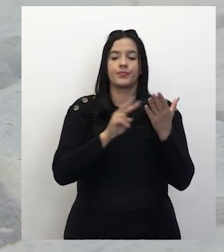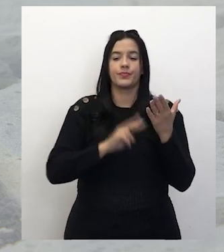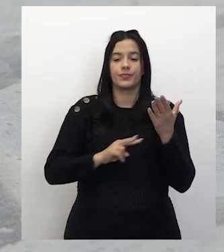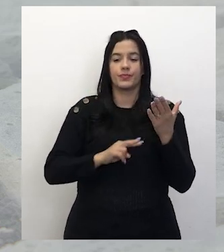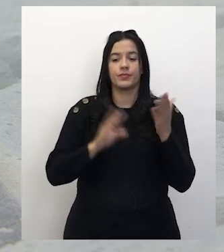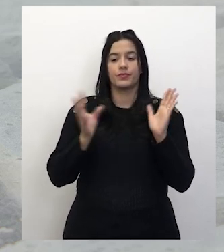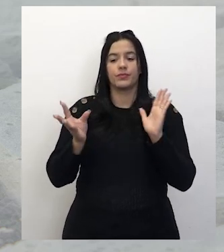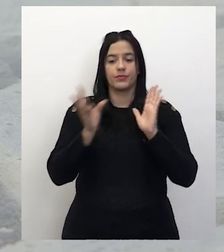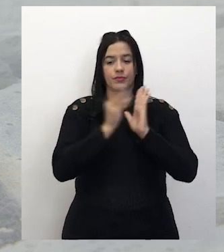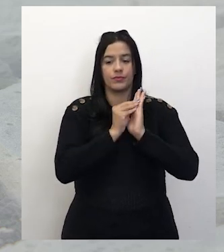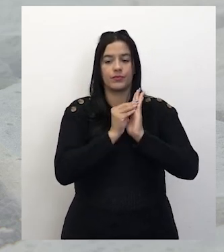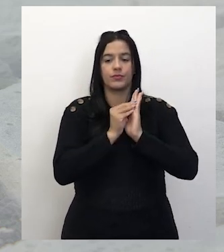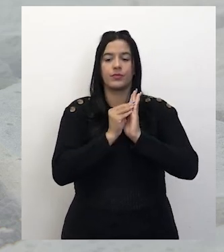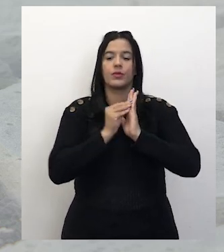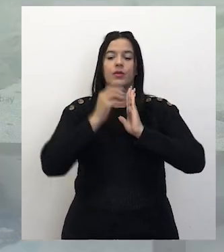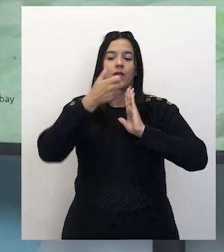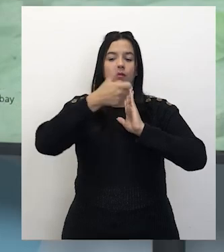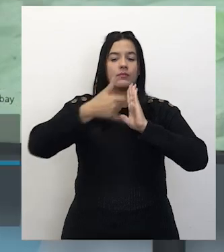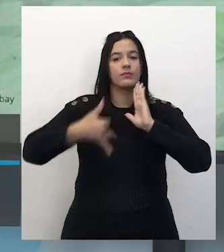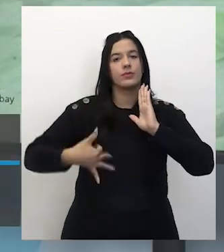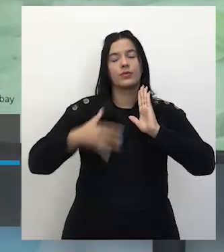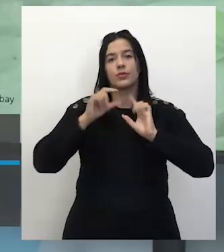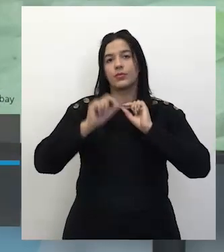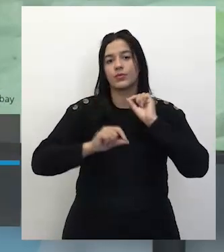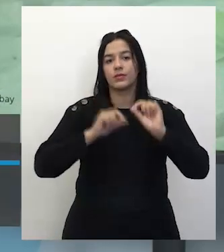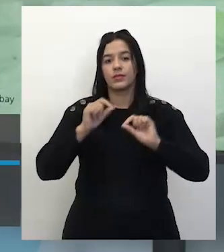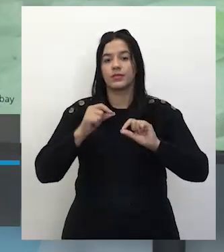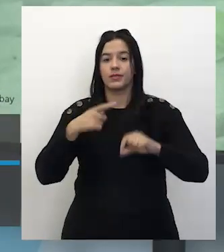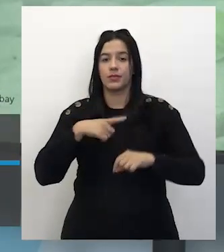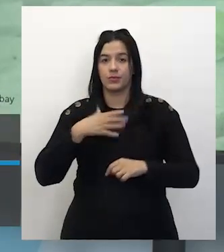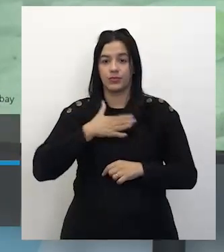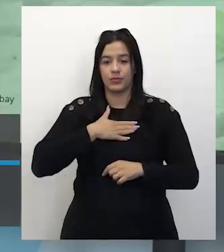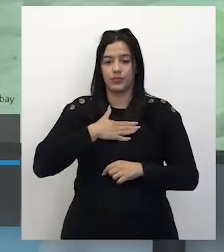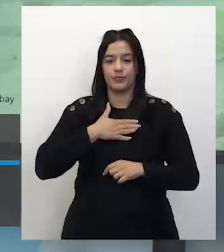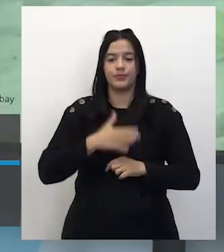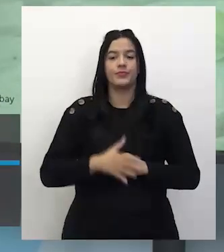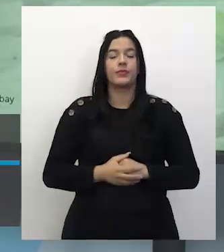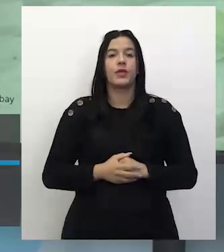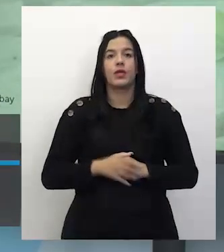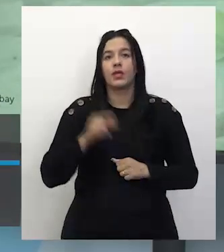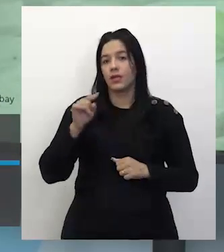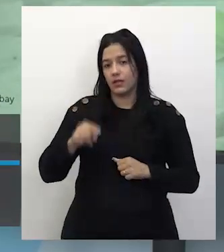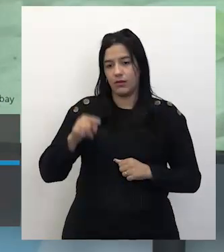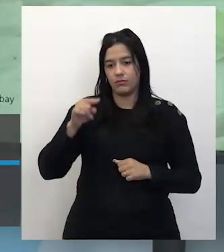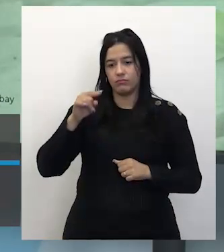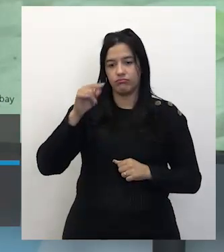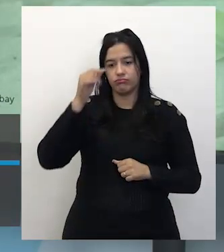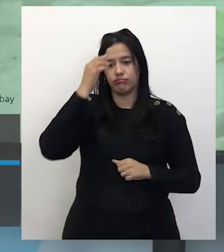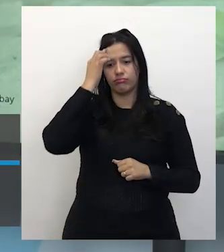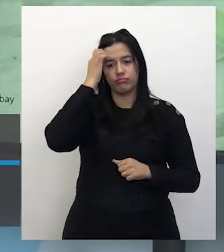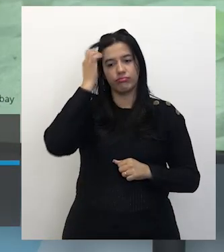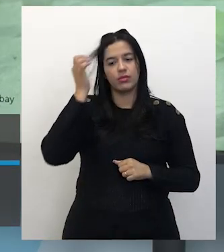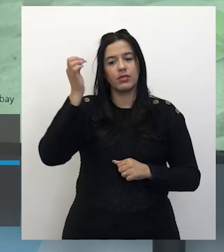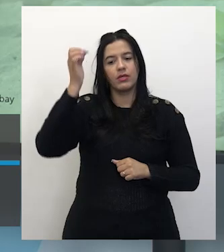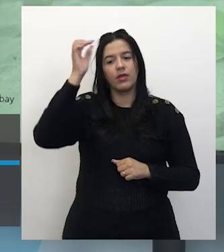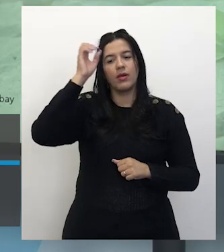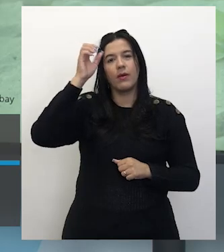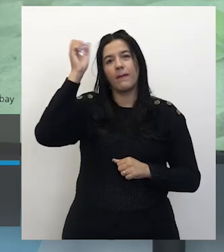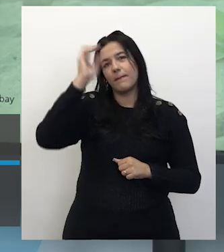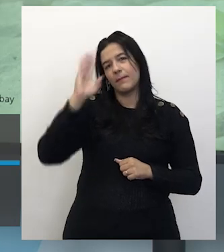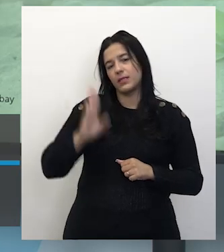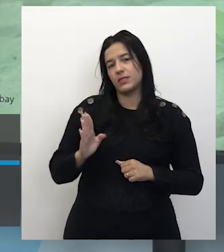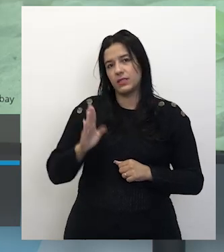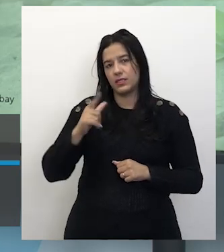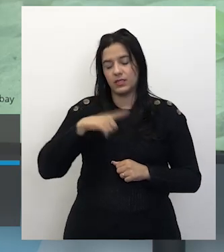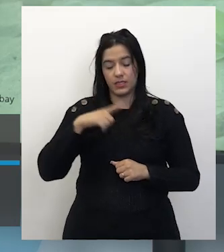né? Braulio Bessa. E que ele falou assim, achei muito interessante, que o brasileiro, ele tem a mania de não valorizar a